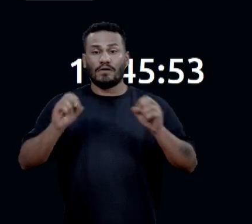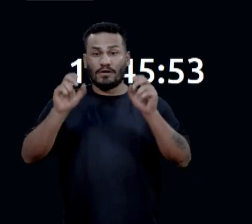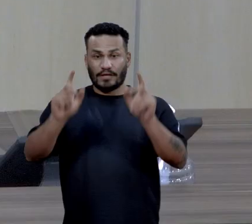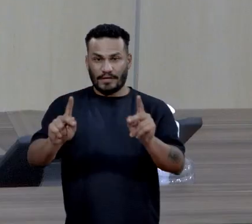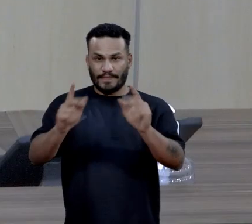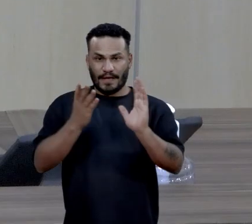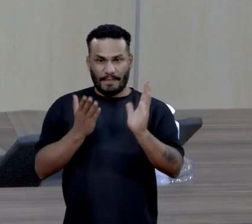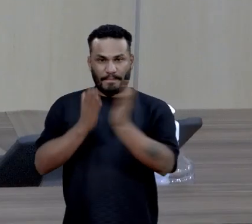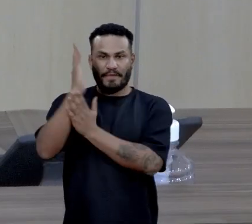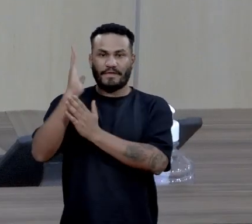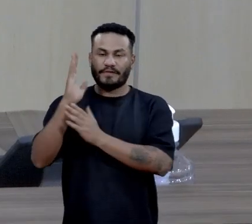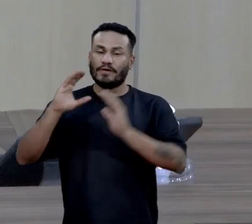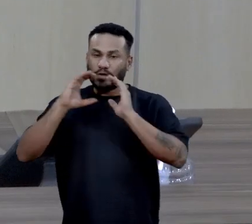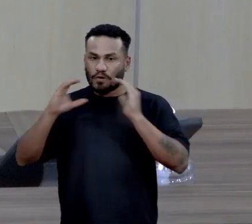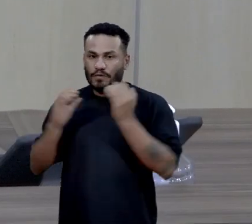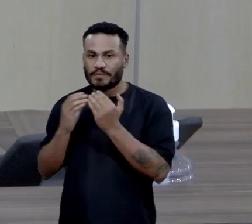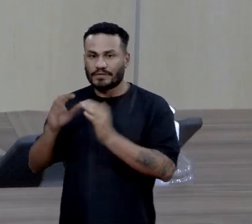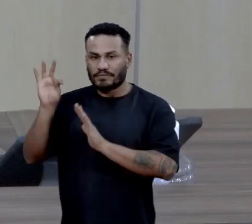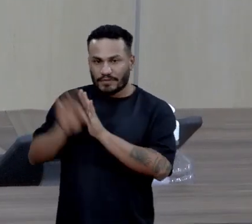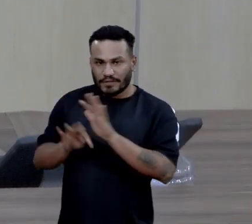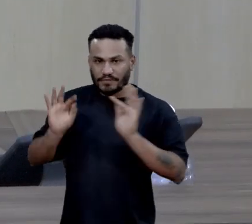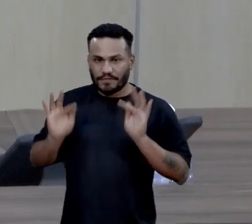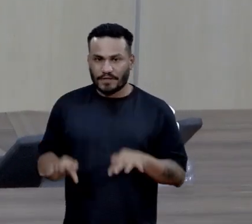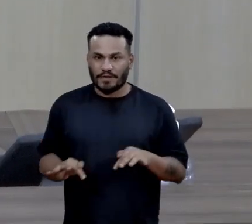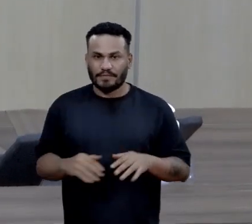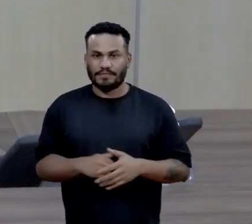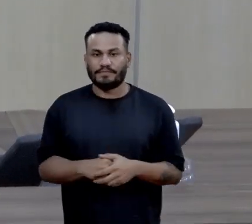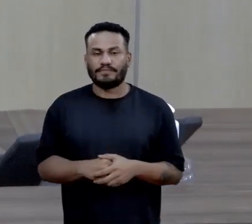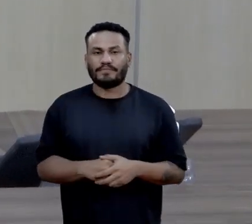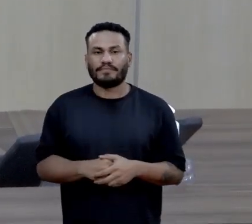Ok. Aprovado em a comissão de redação final.